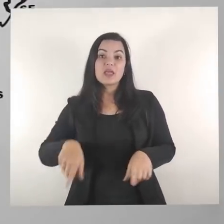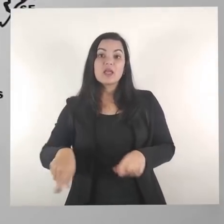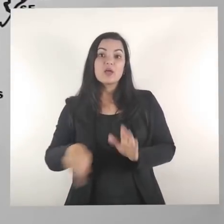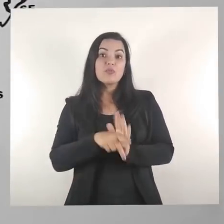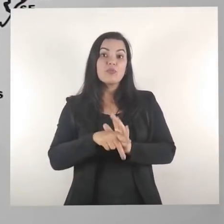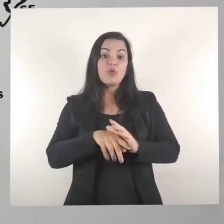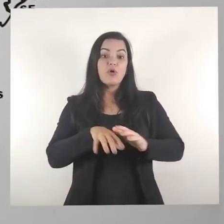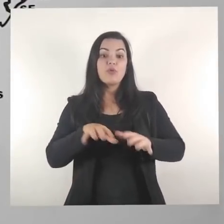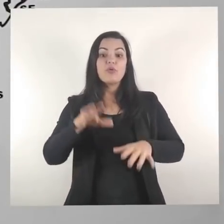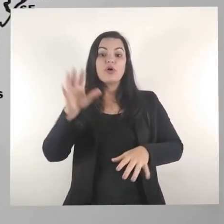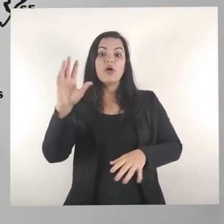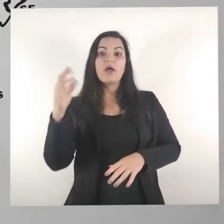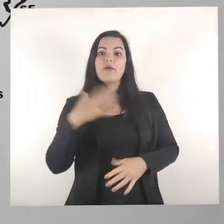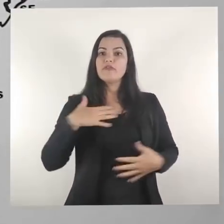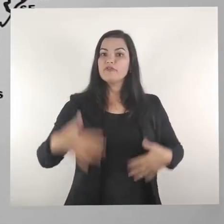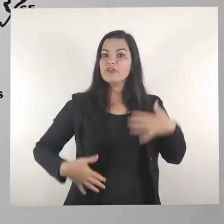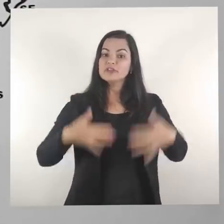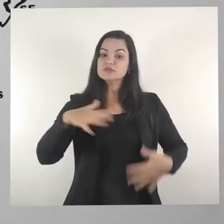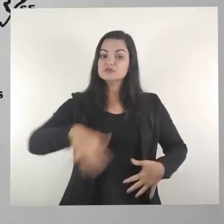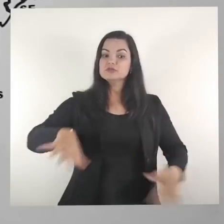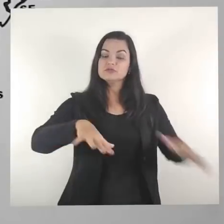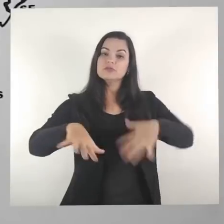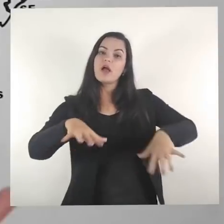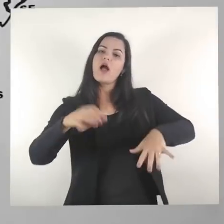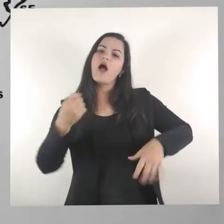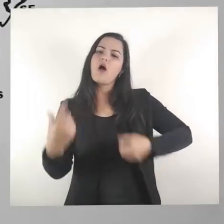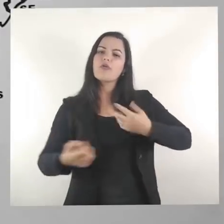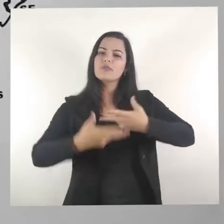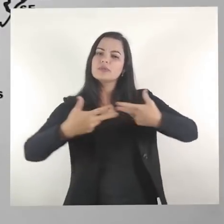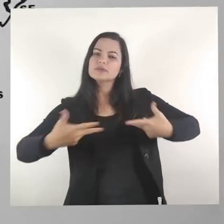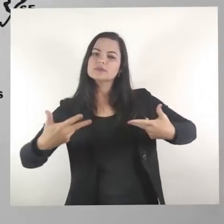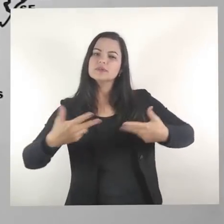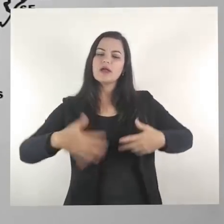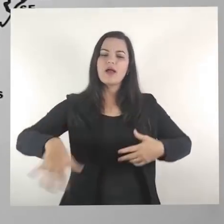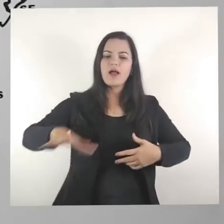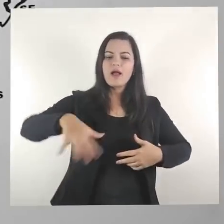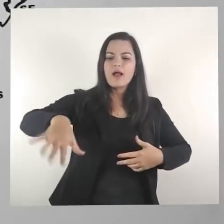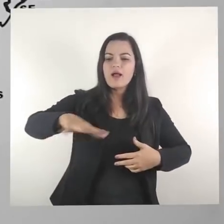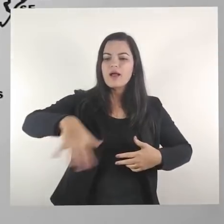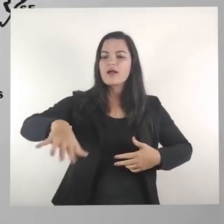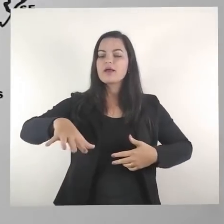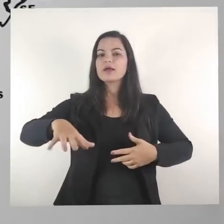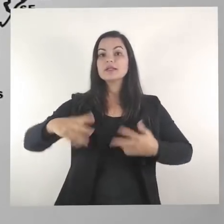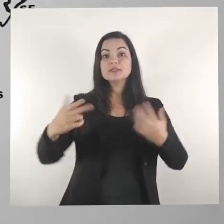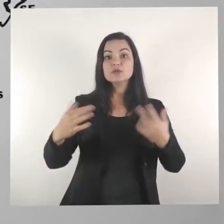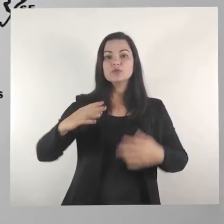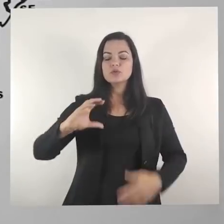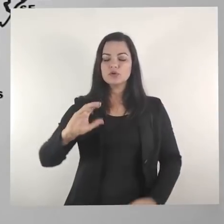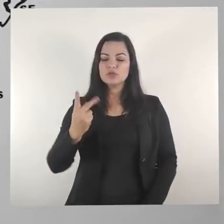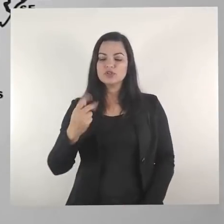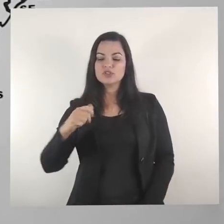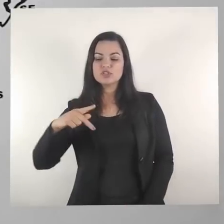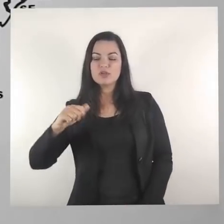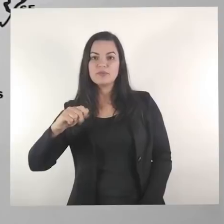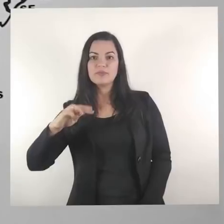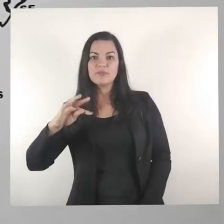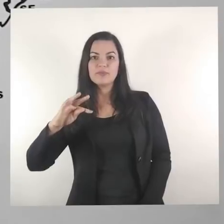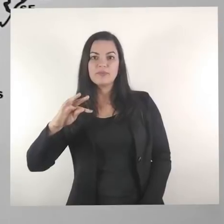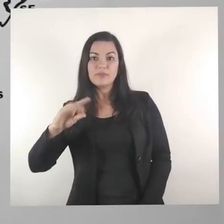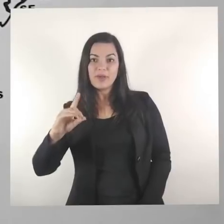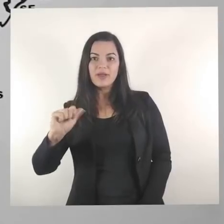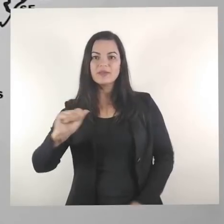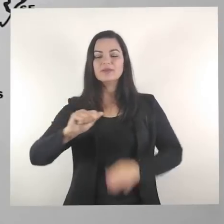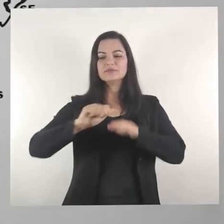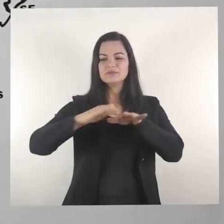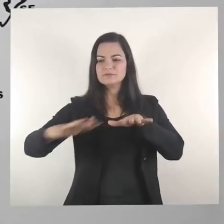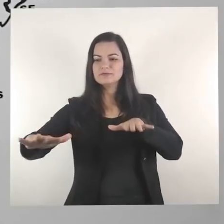esses aspectos físicos é que algumas áreas, como essas chapadas que eu acabei de te mostrar a imagem, elas são